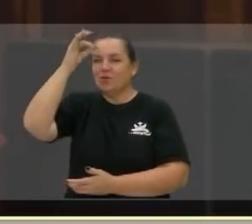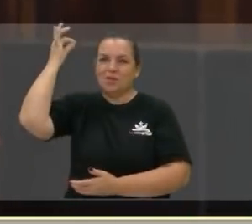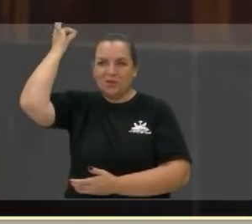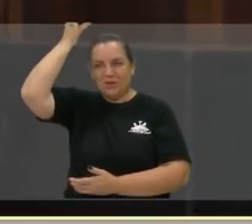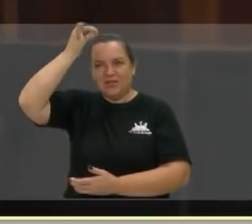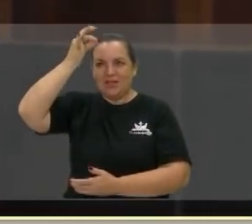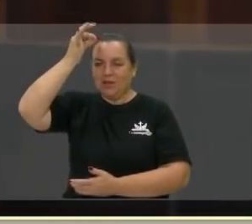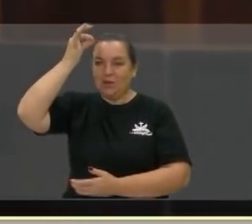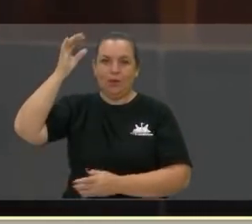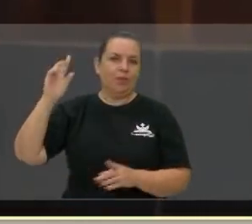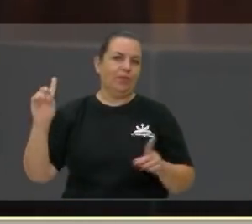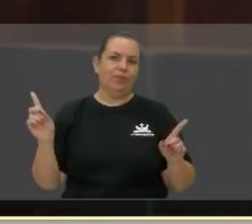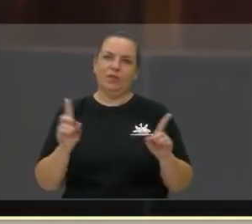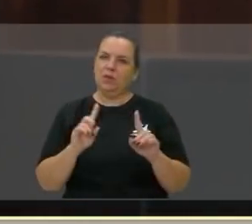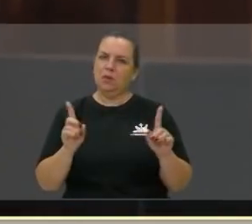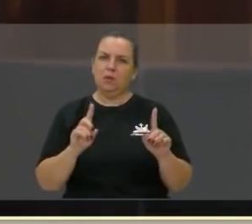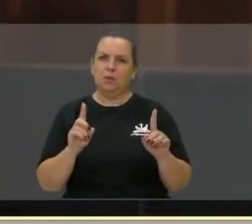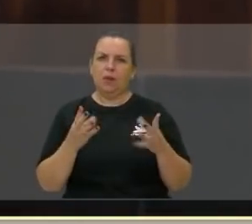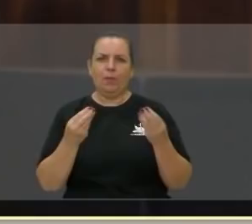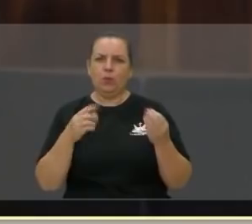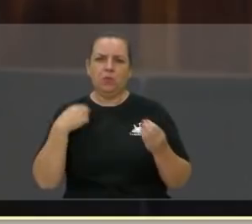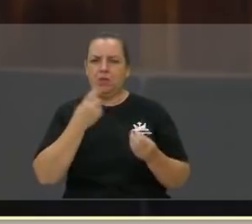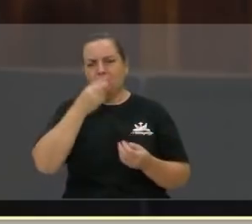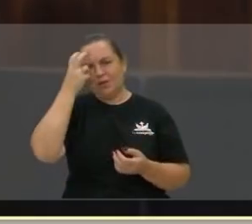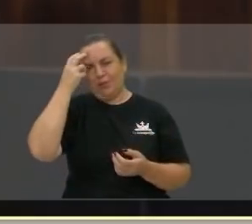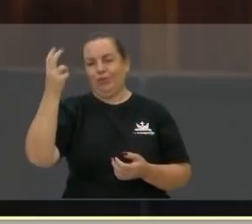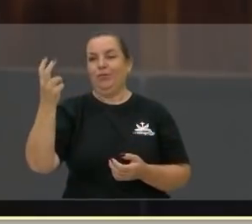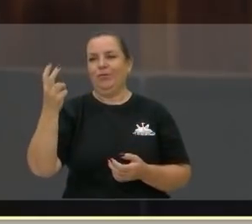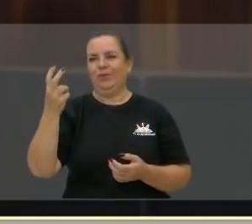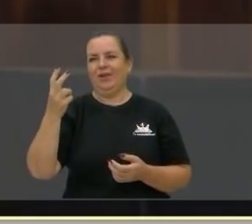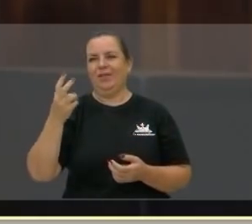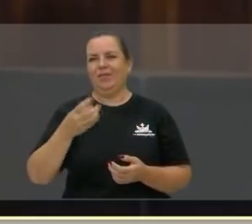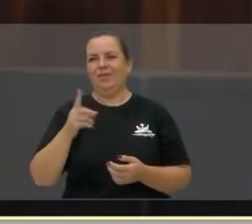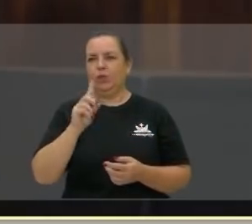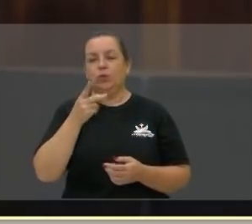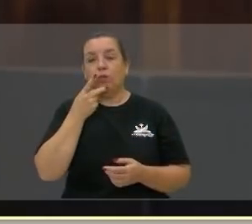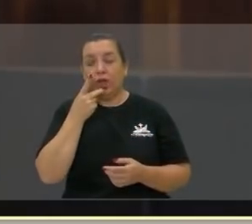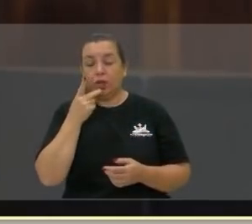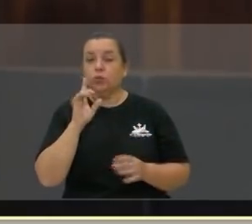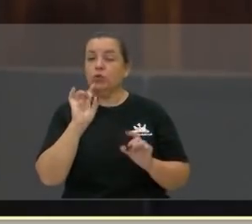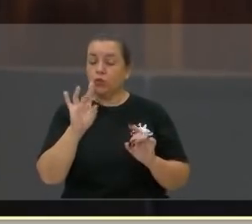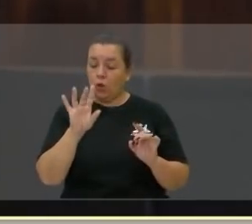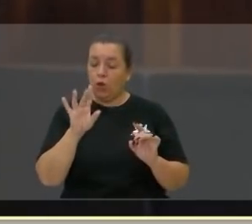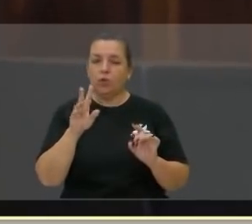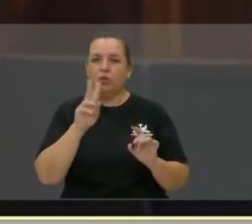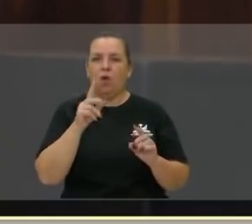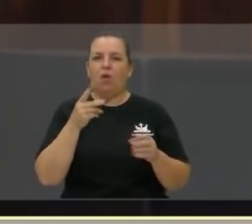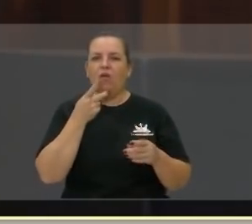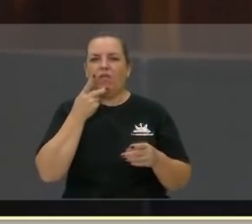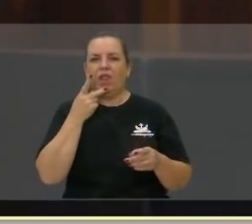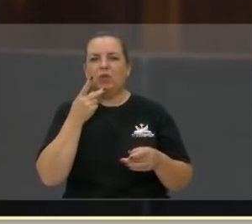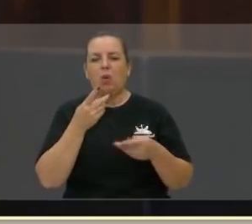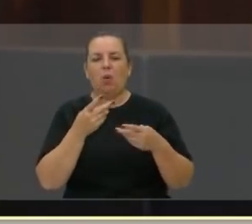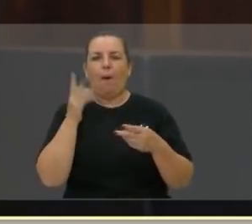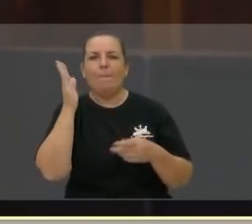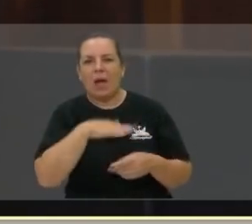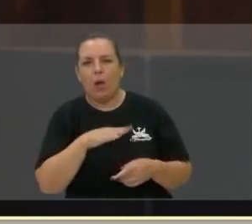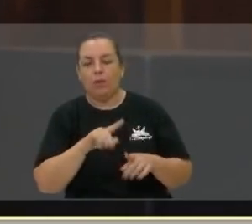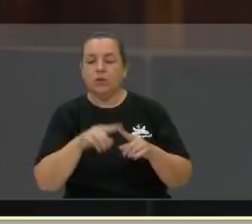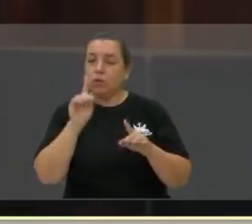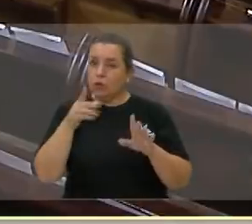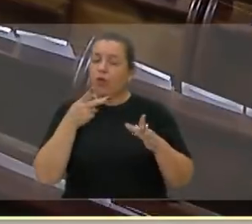Santo. Não é muito da nossa cultura. Eu não estou criticando, eu estou fazendo uma